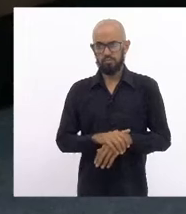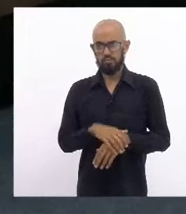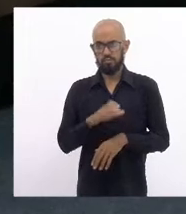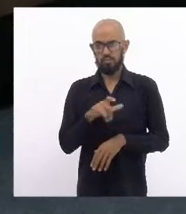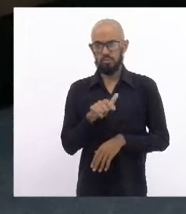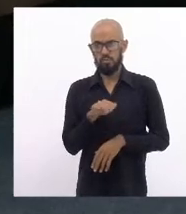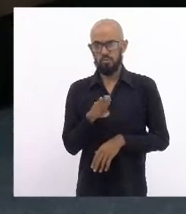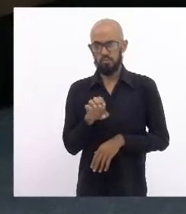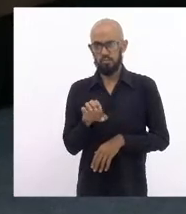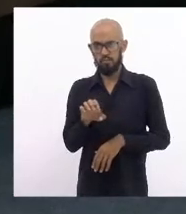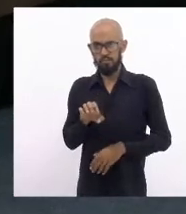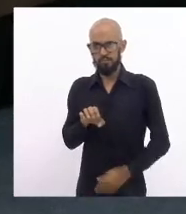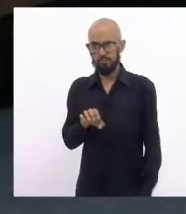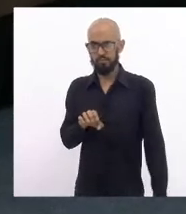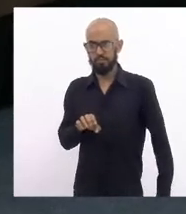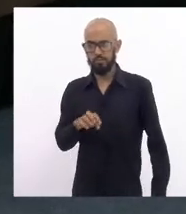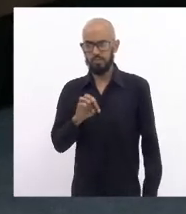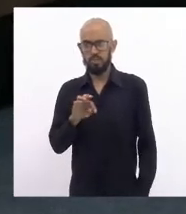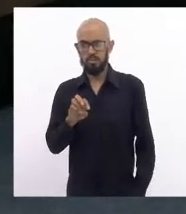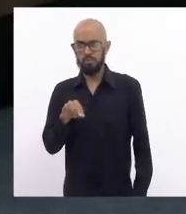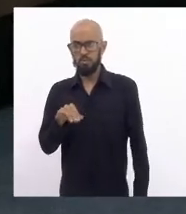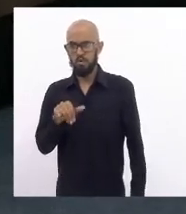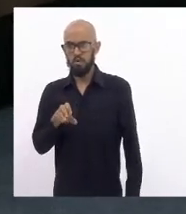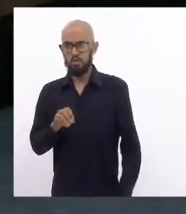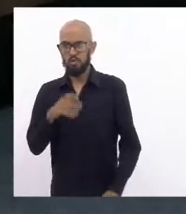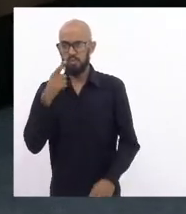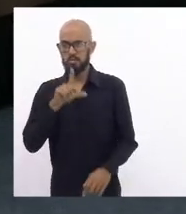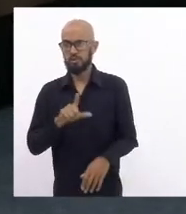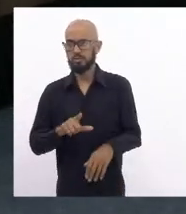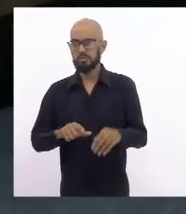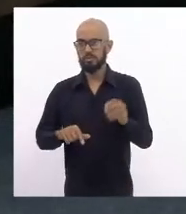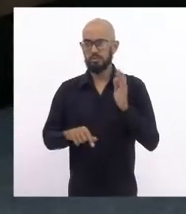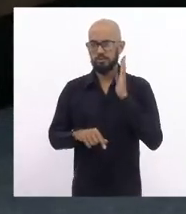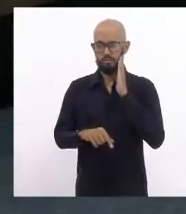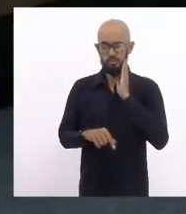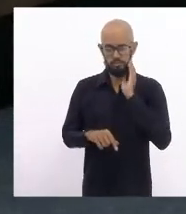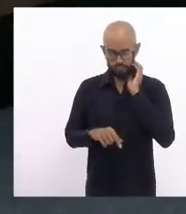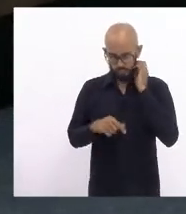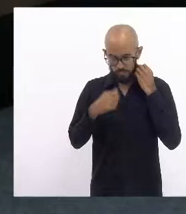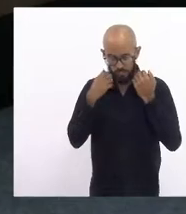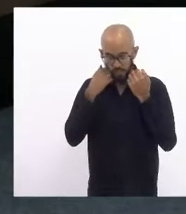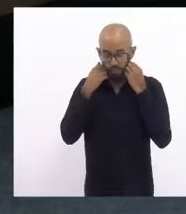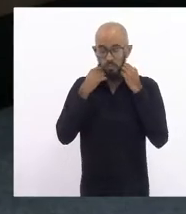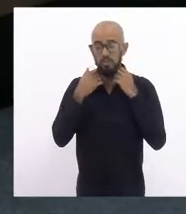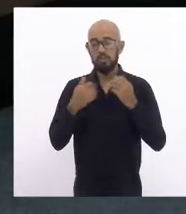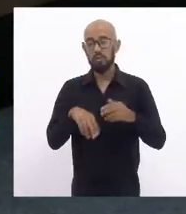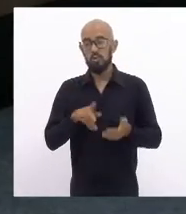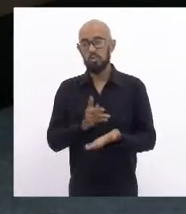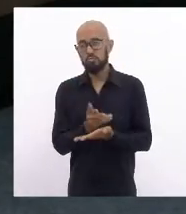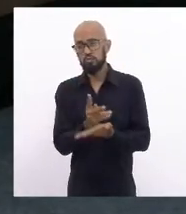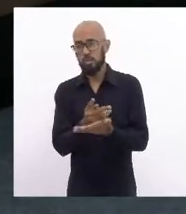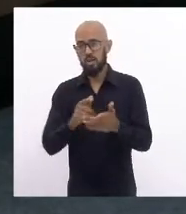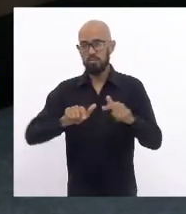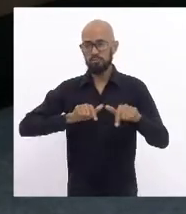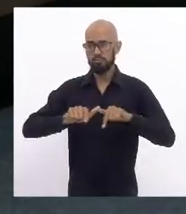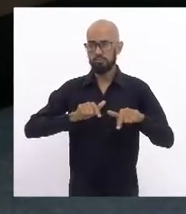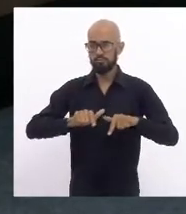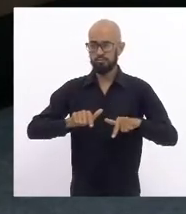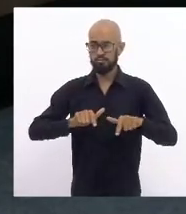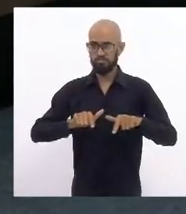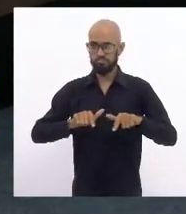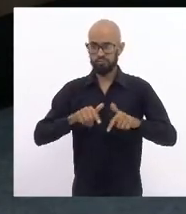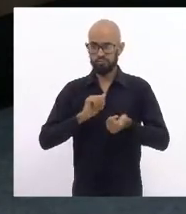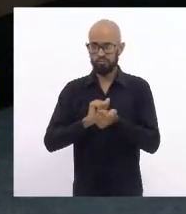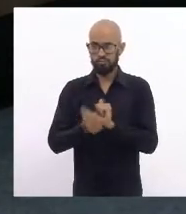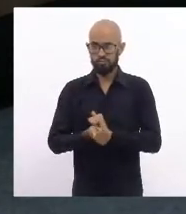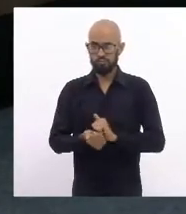Tamoio, conseguir compor junto, manter as atividades para a população de São Gonçalo, esportivas, etc., e,